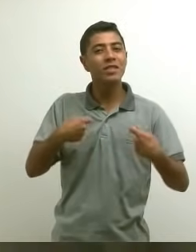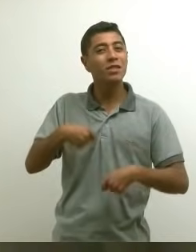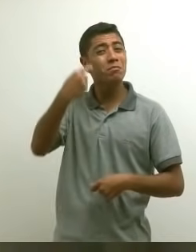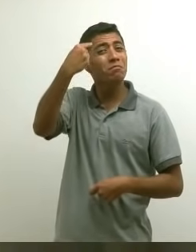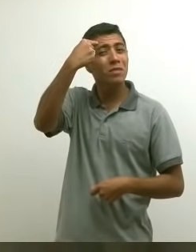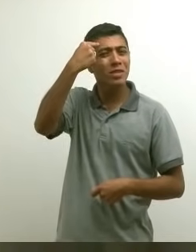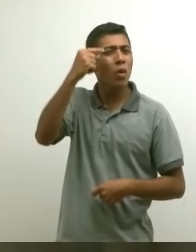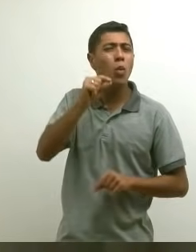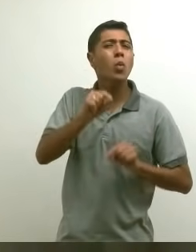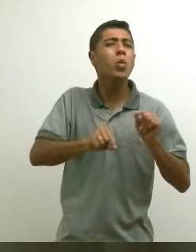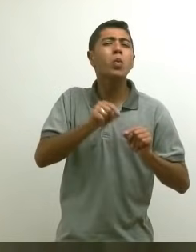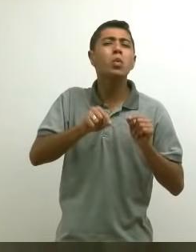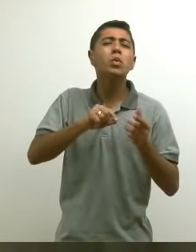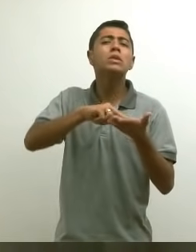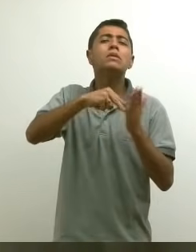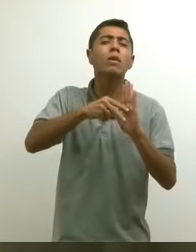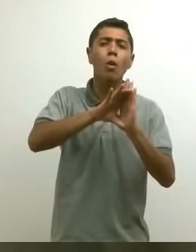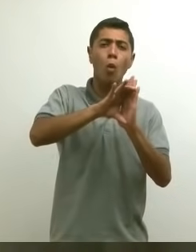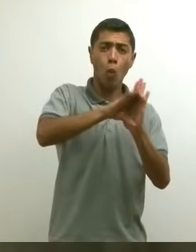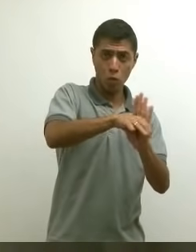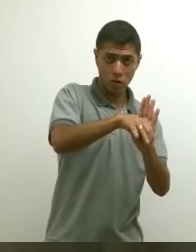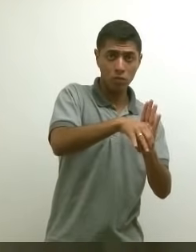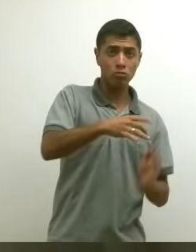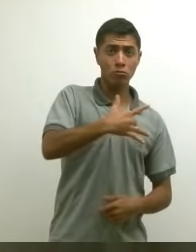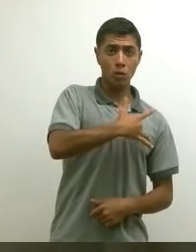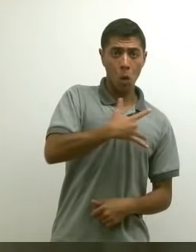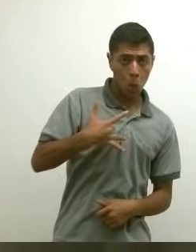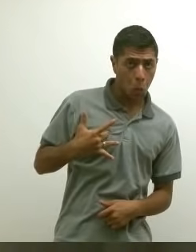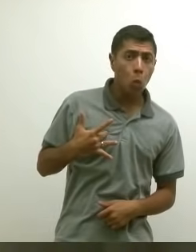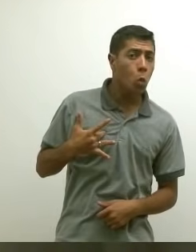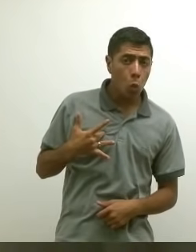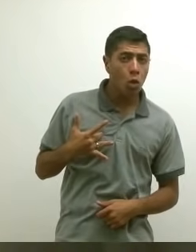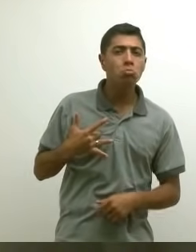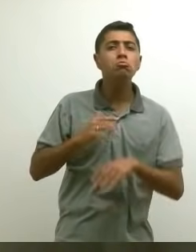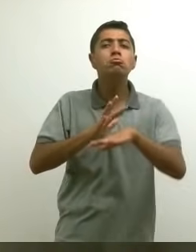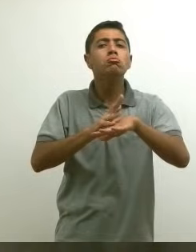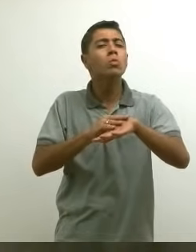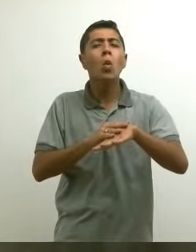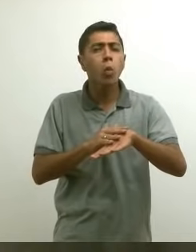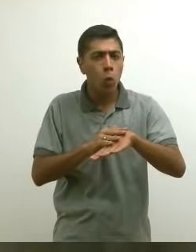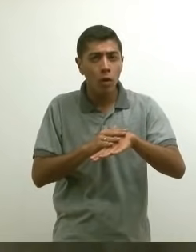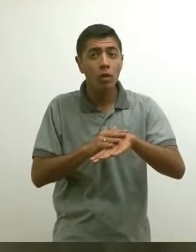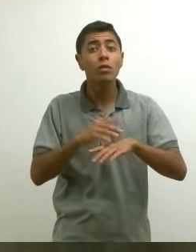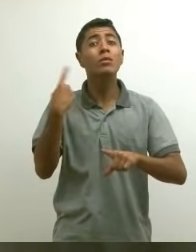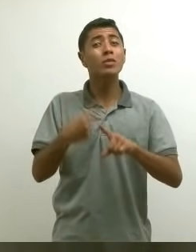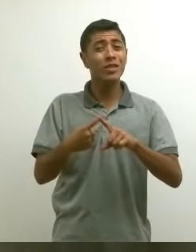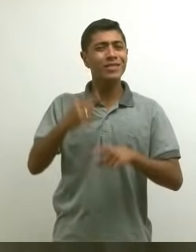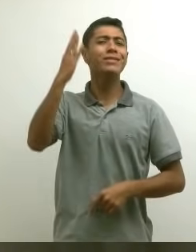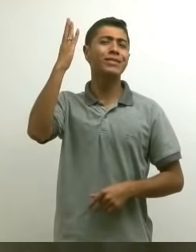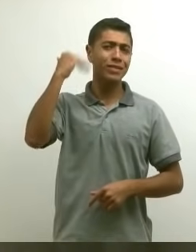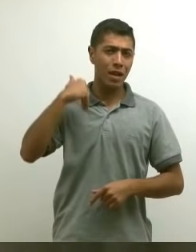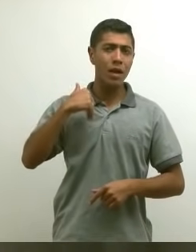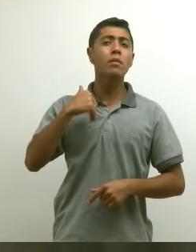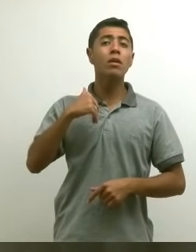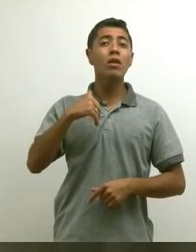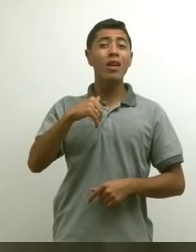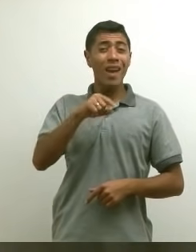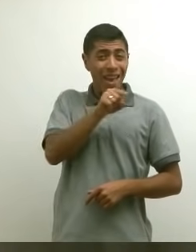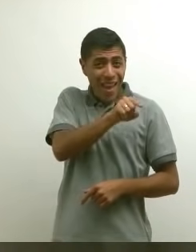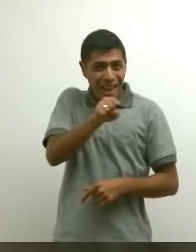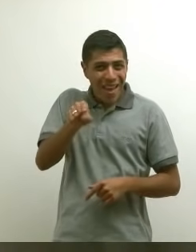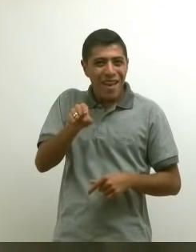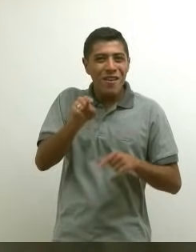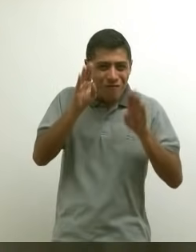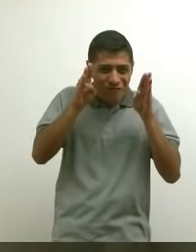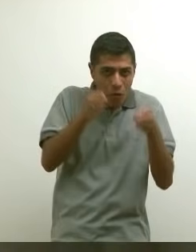doença é uma vez que toda a formação da área da saúde ela se foca mais em doenças